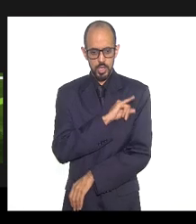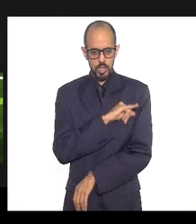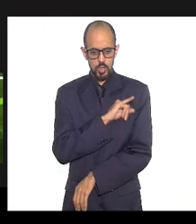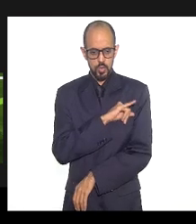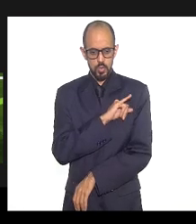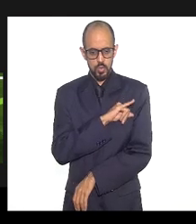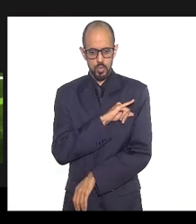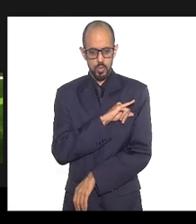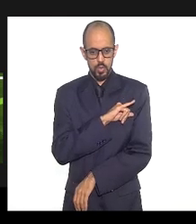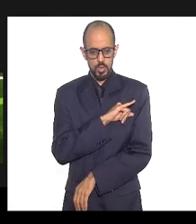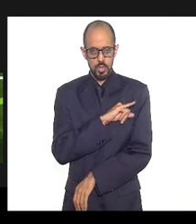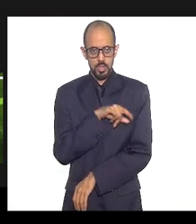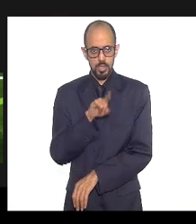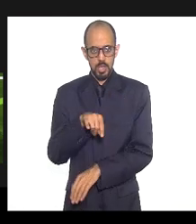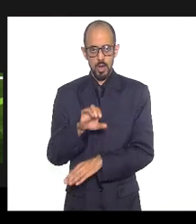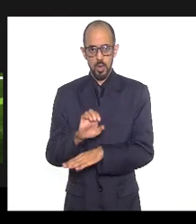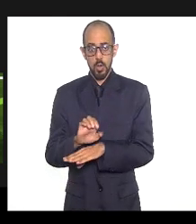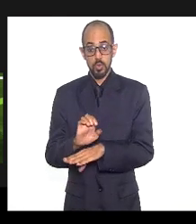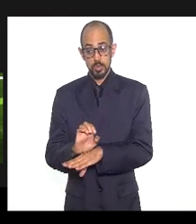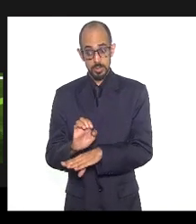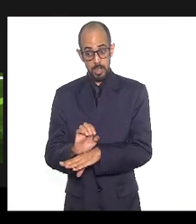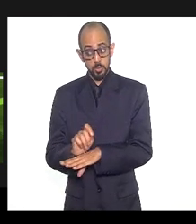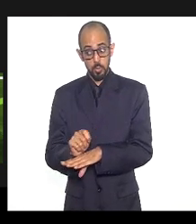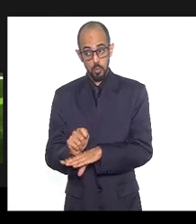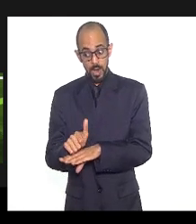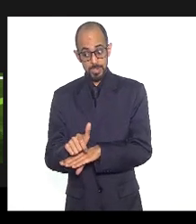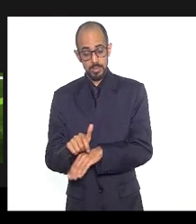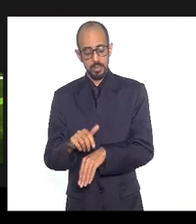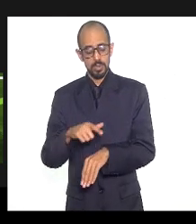é um dos estados mais pretos do país,